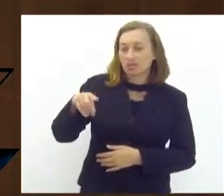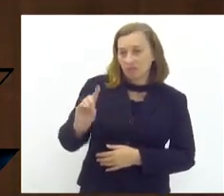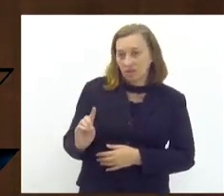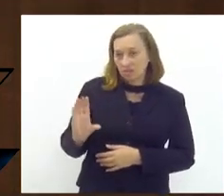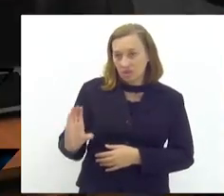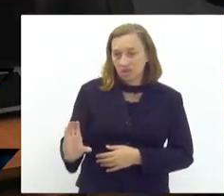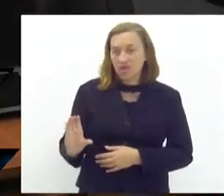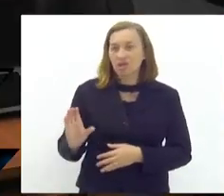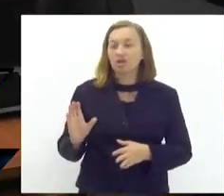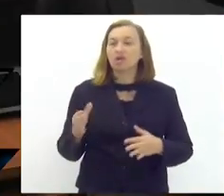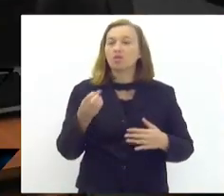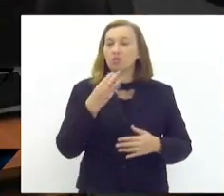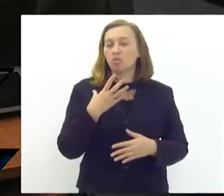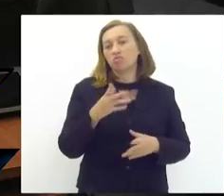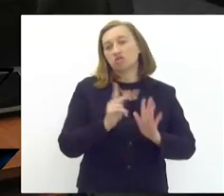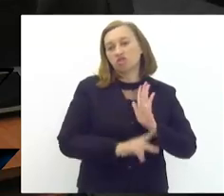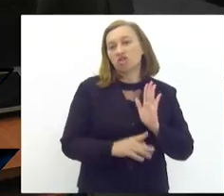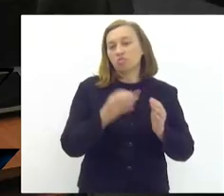obrigado